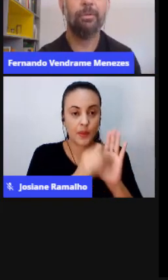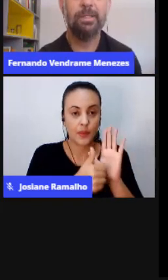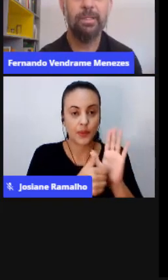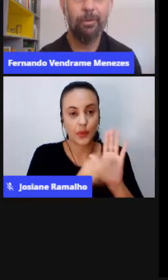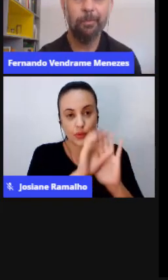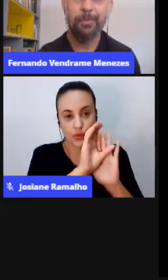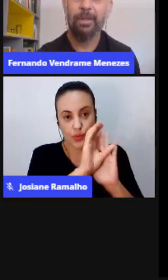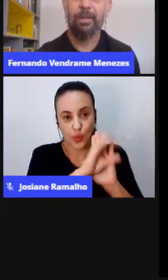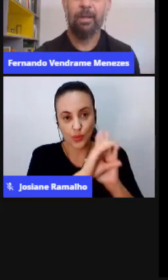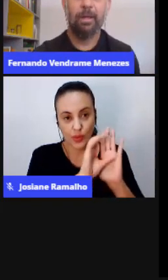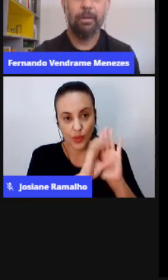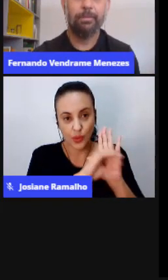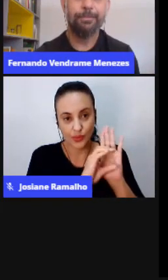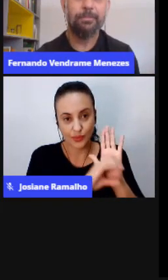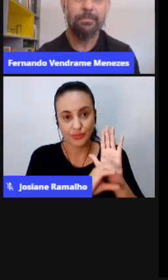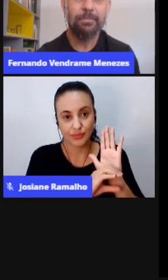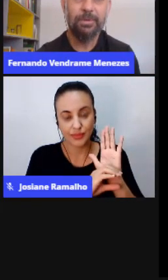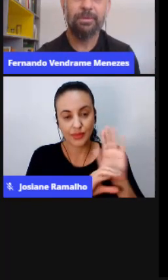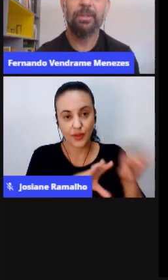nossa formação,